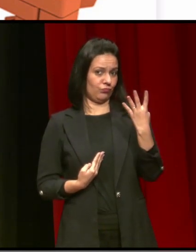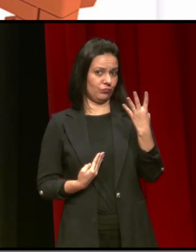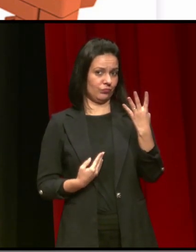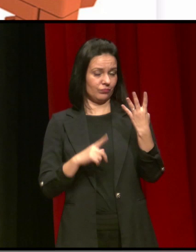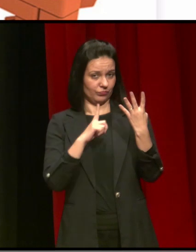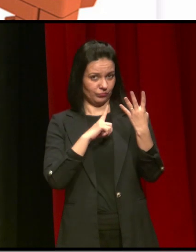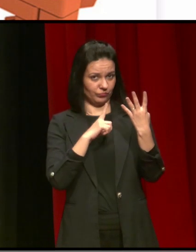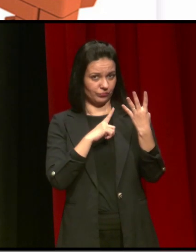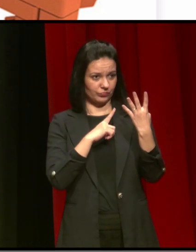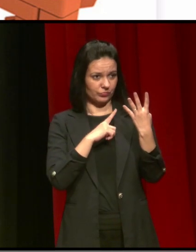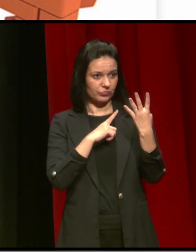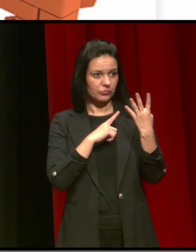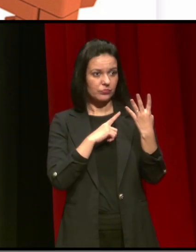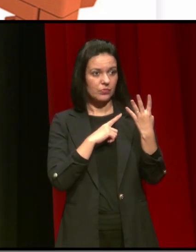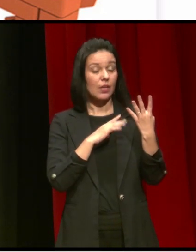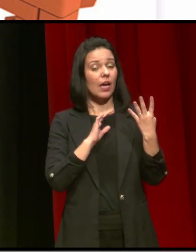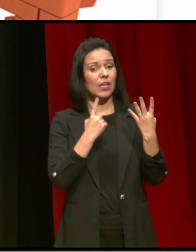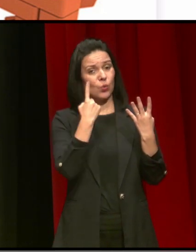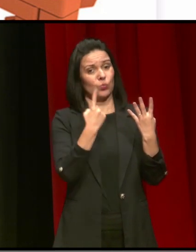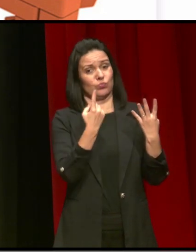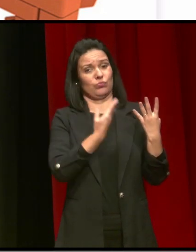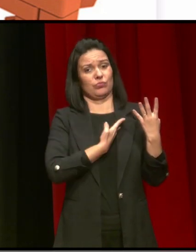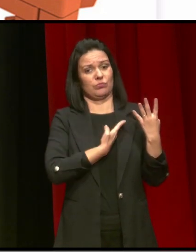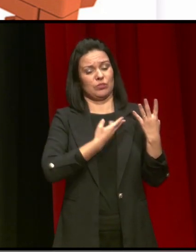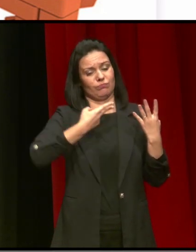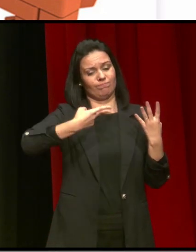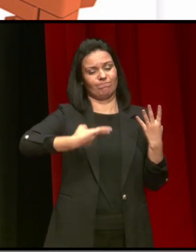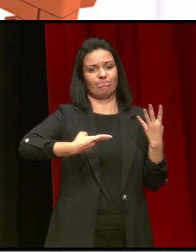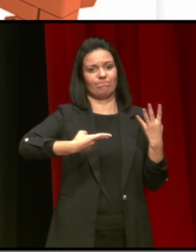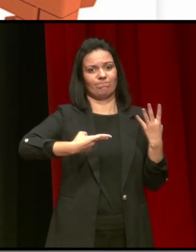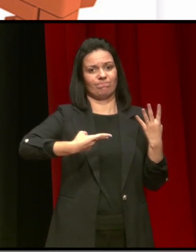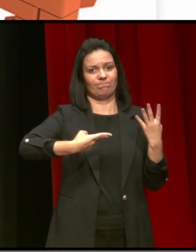levarem o amigo deles até Jesus?